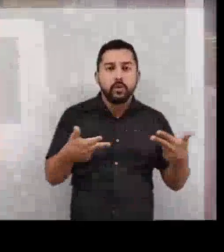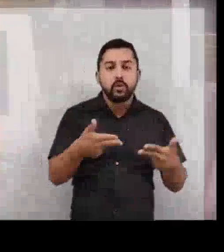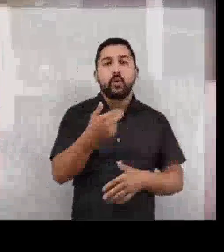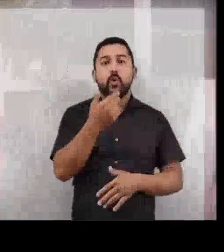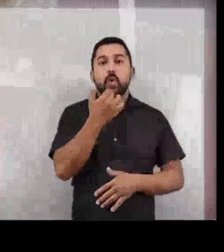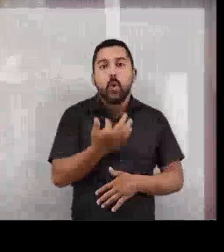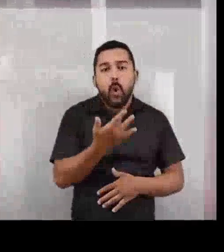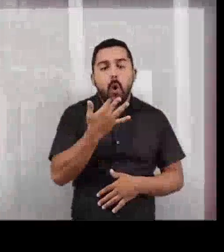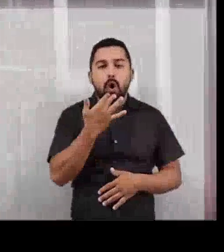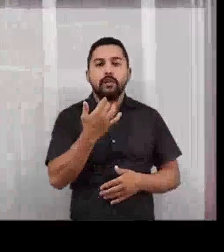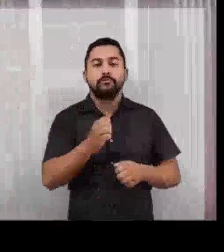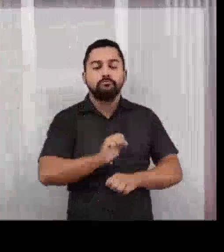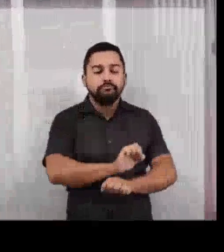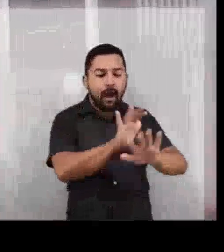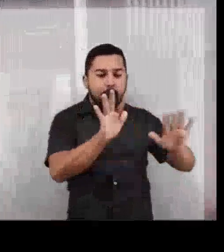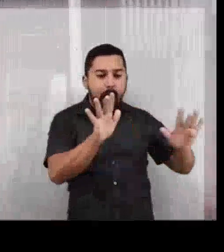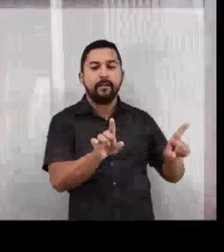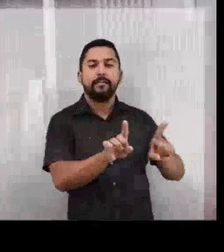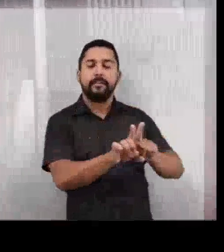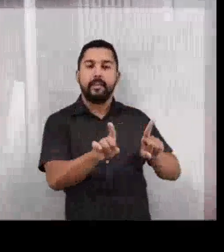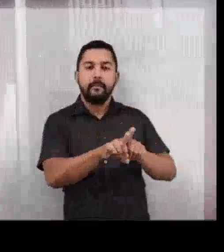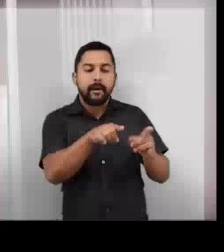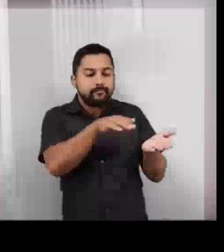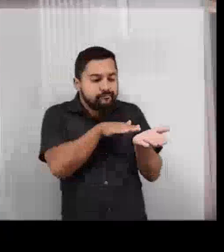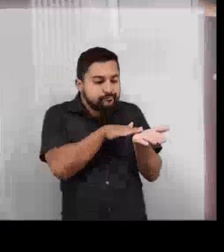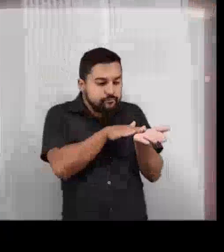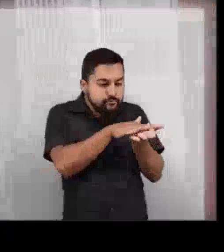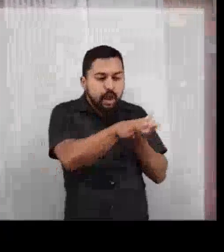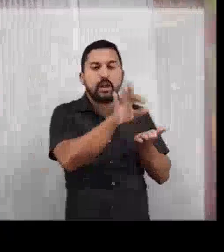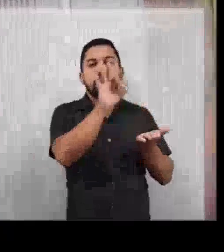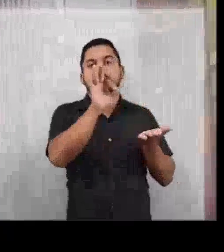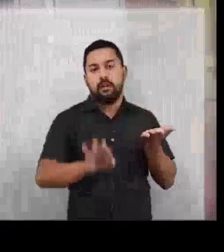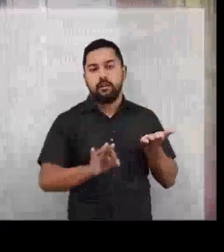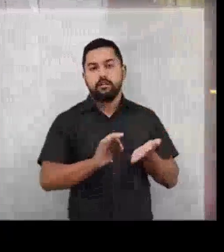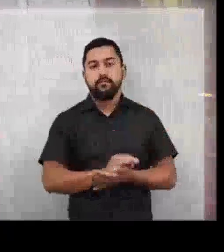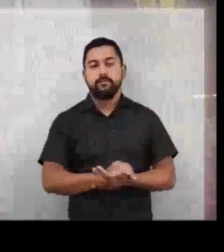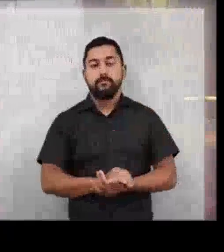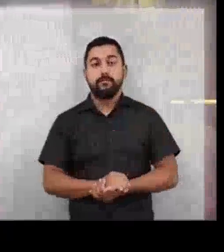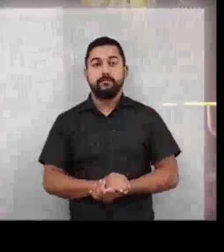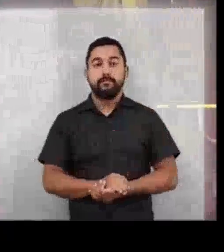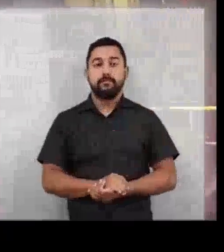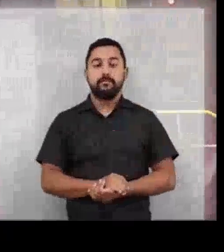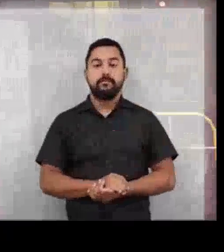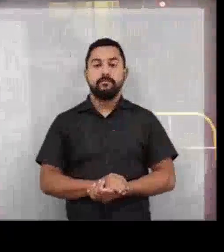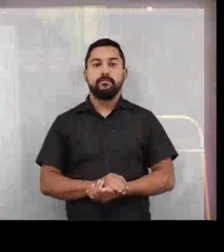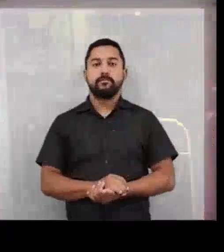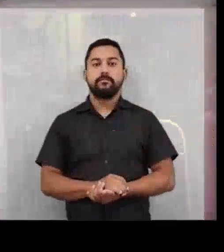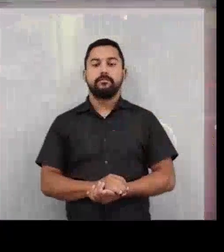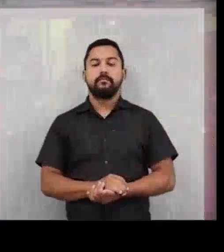cores mais brilhantes e verdadeiras, além de um preto mais intenso na impressão.